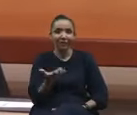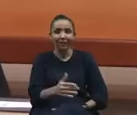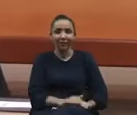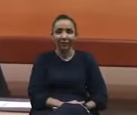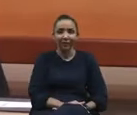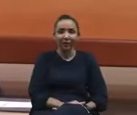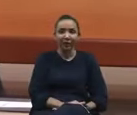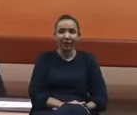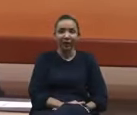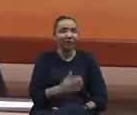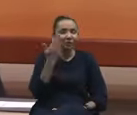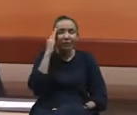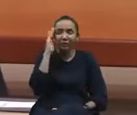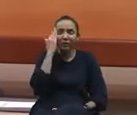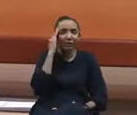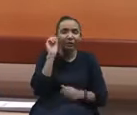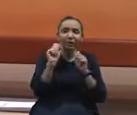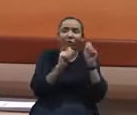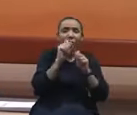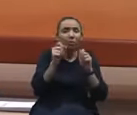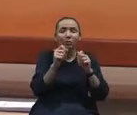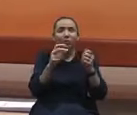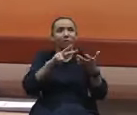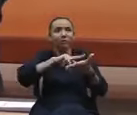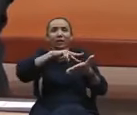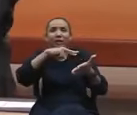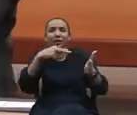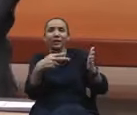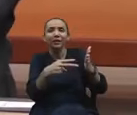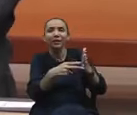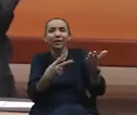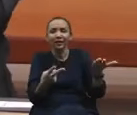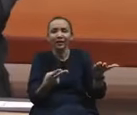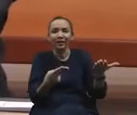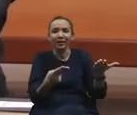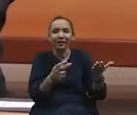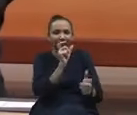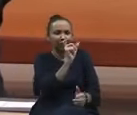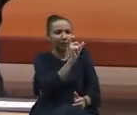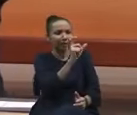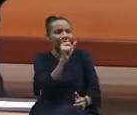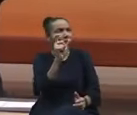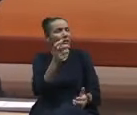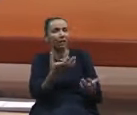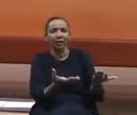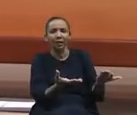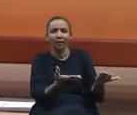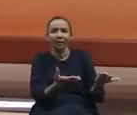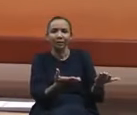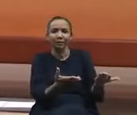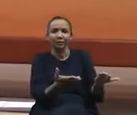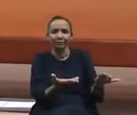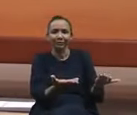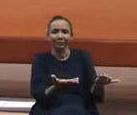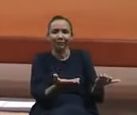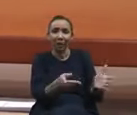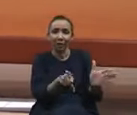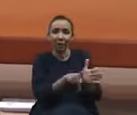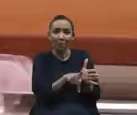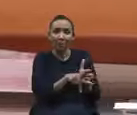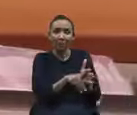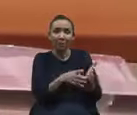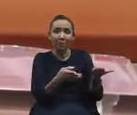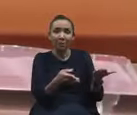meni meni meni O que é isso aqui aí pronto aí o Danielzinho no mistério isso aqui é mistério irmão tem coisa que só é